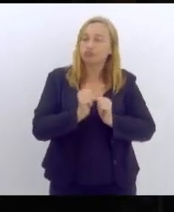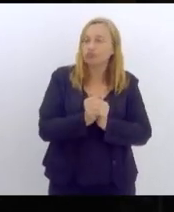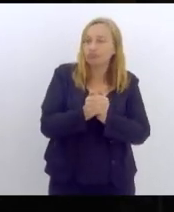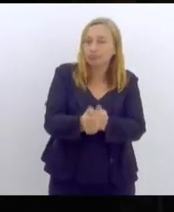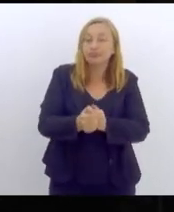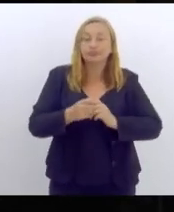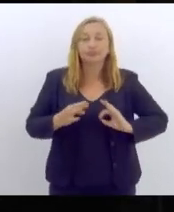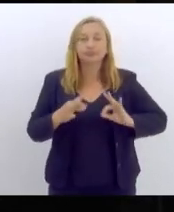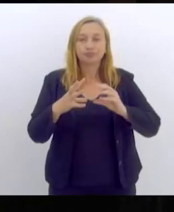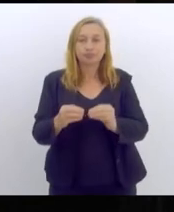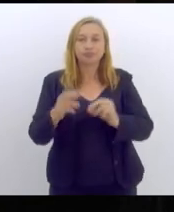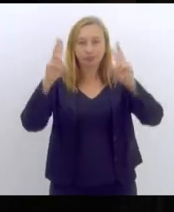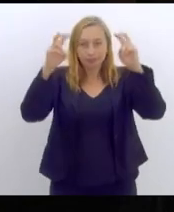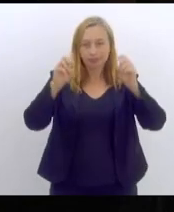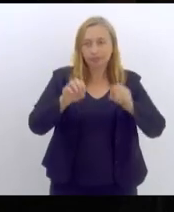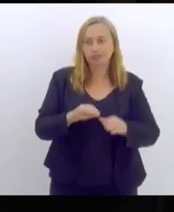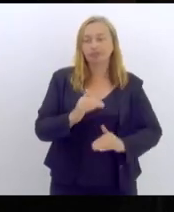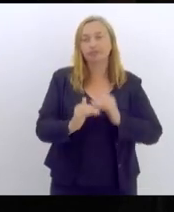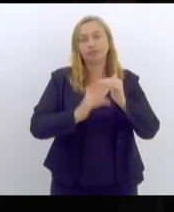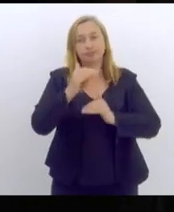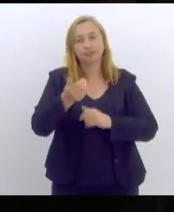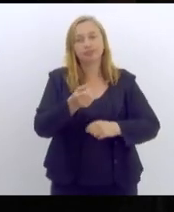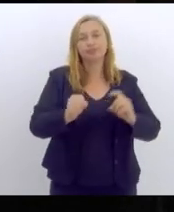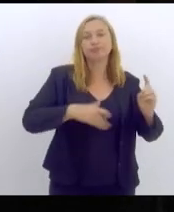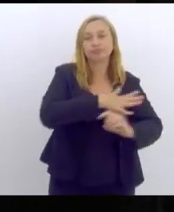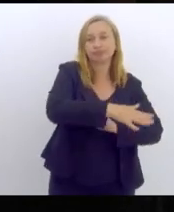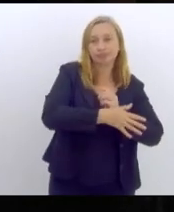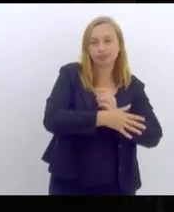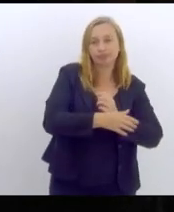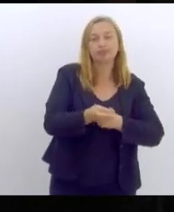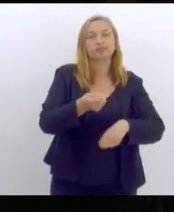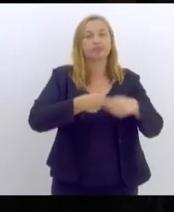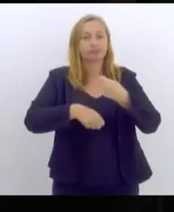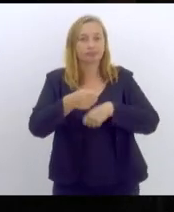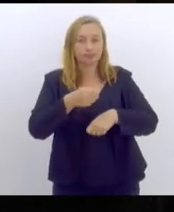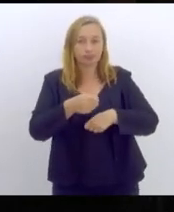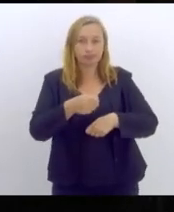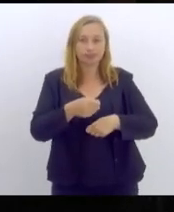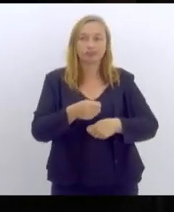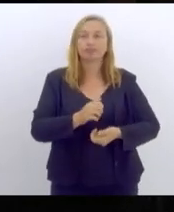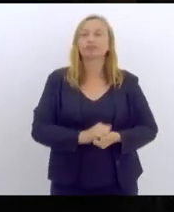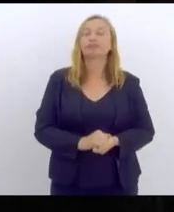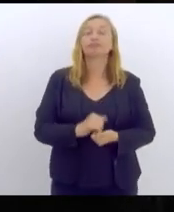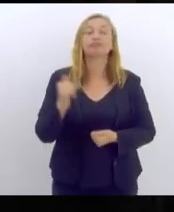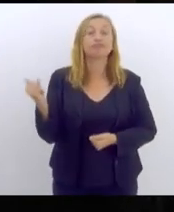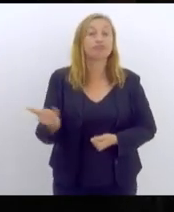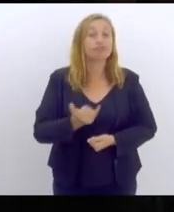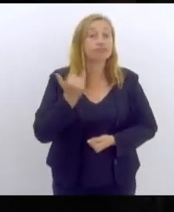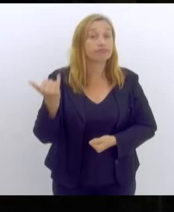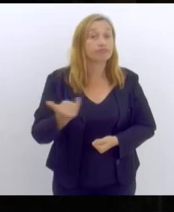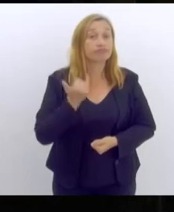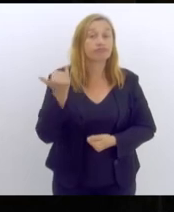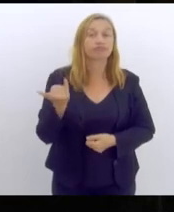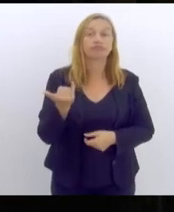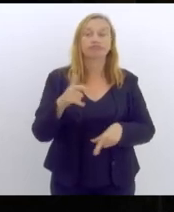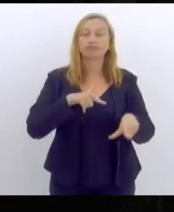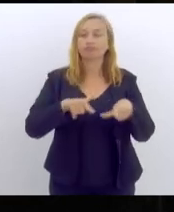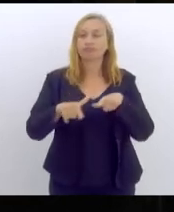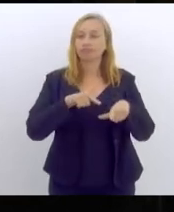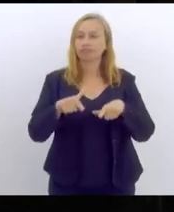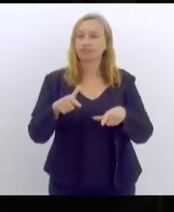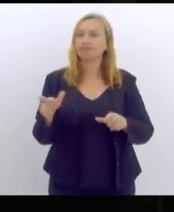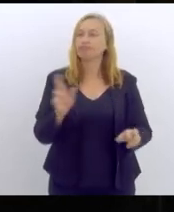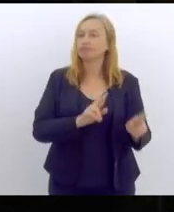acompanhando toda essa questão do desenvolvimento social e econômico, da importante atuação com